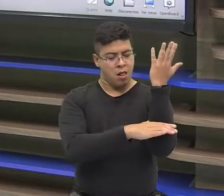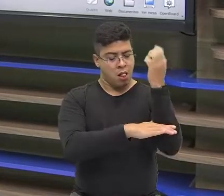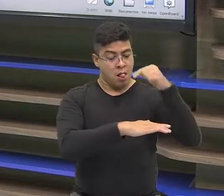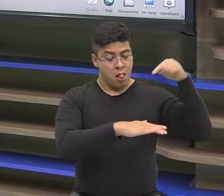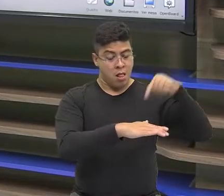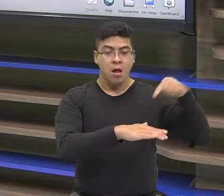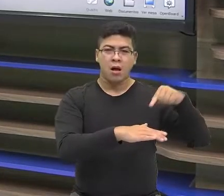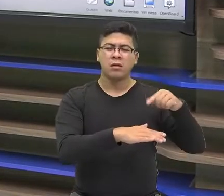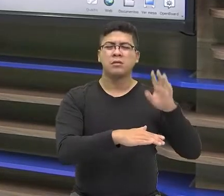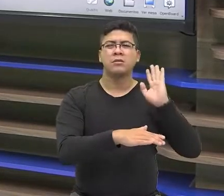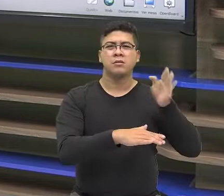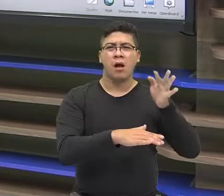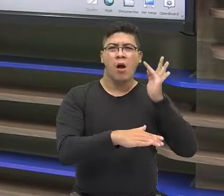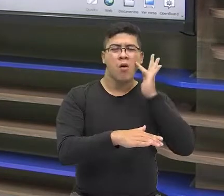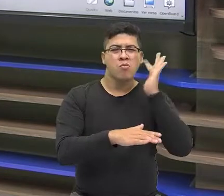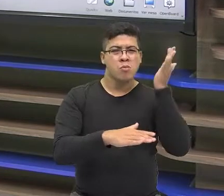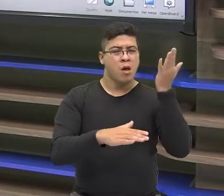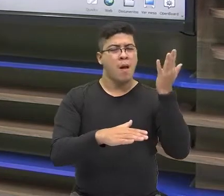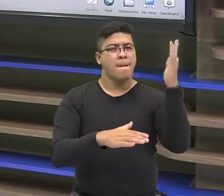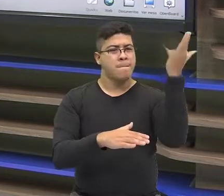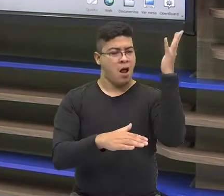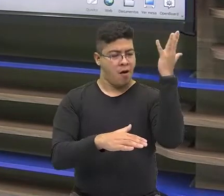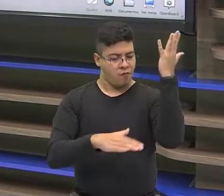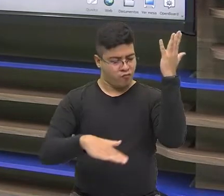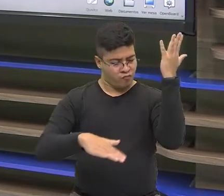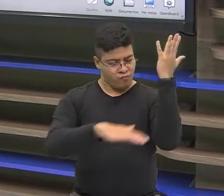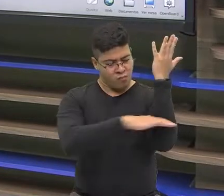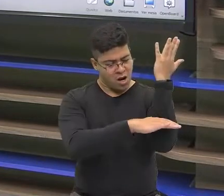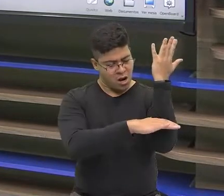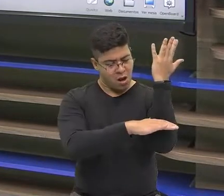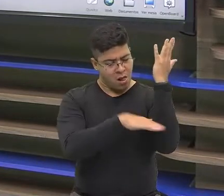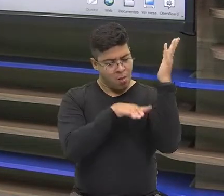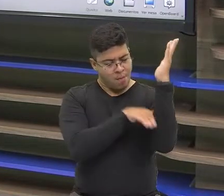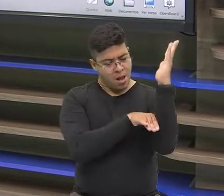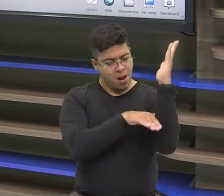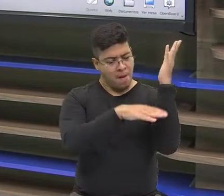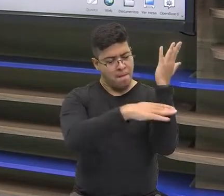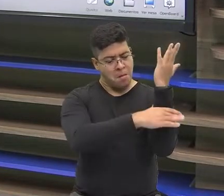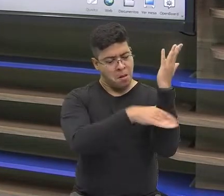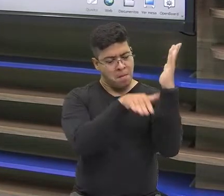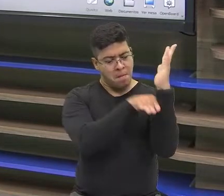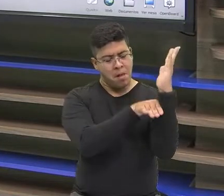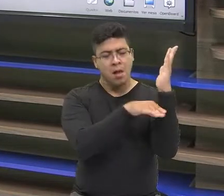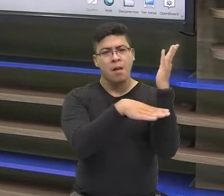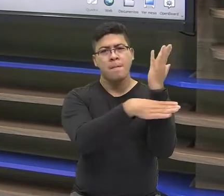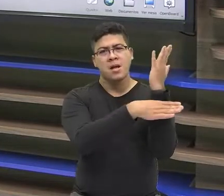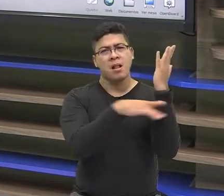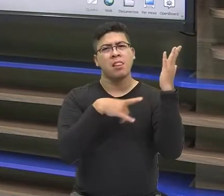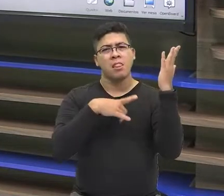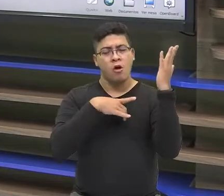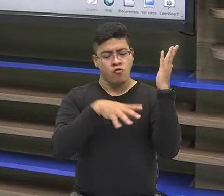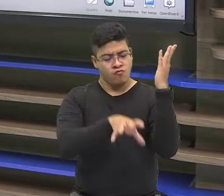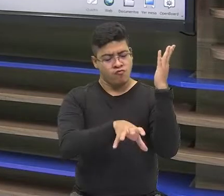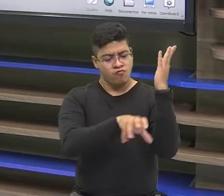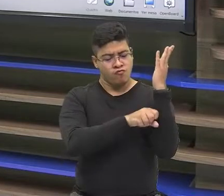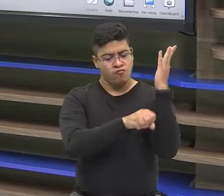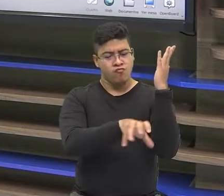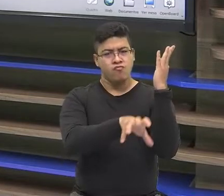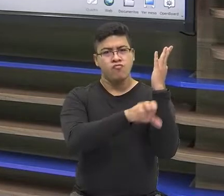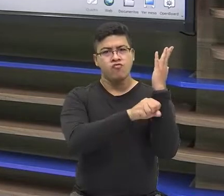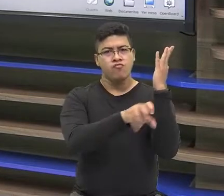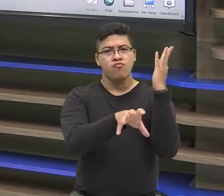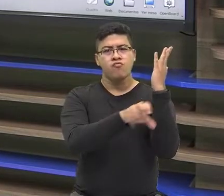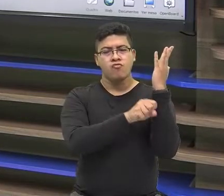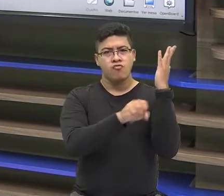conhece, você já viu. É um parasita que dá na árvore, na terra, e ele suga aquilo, né, até não poder mais. Então,